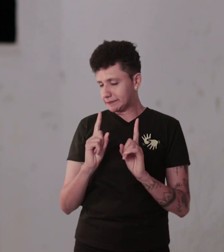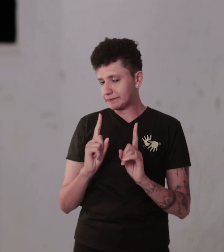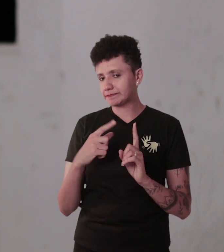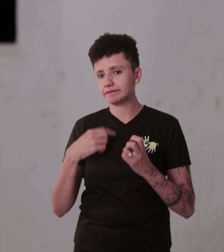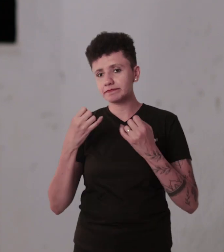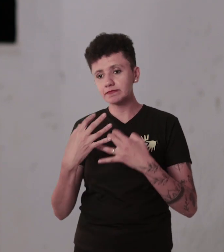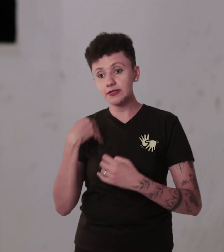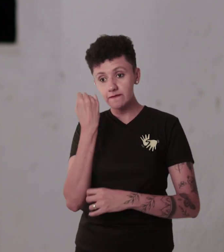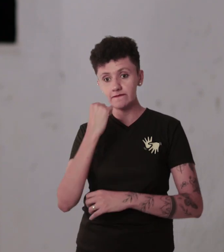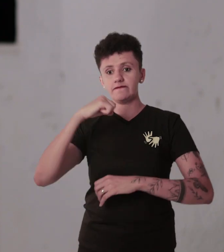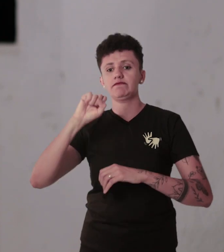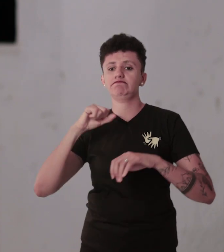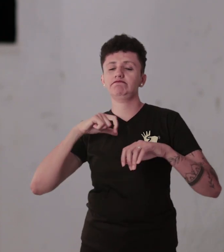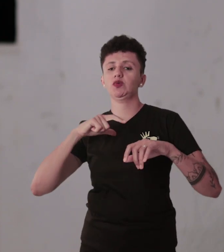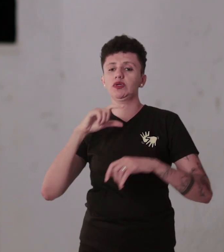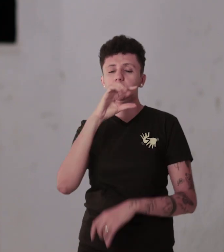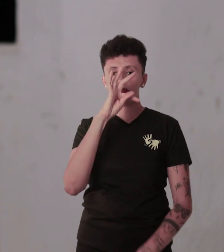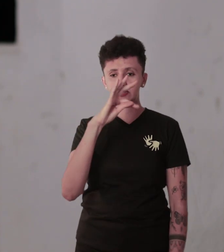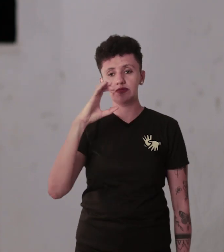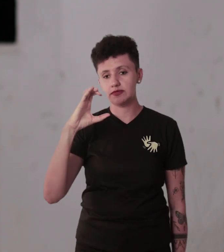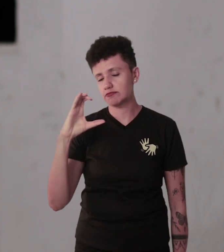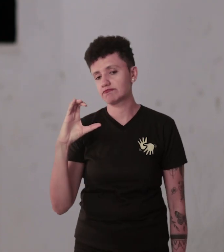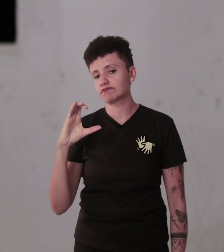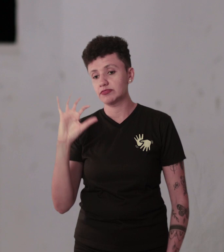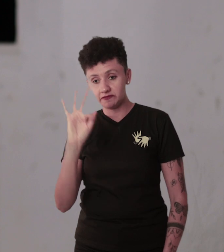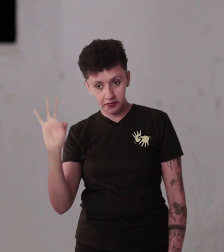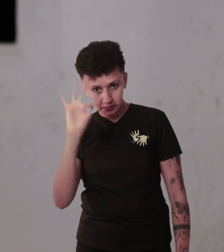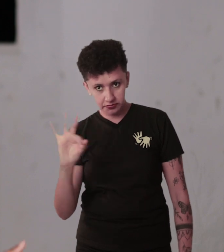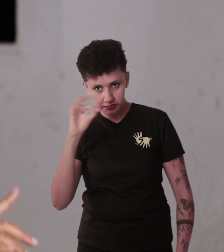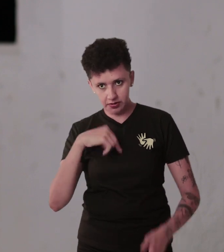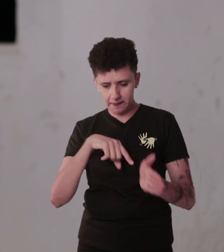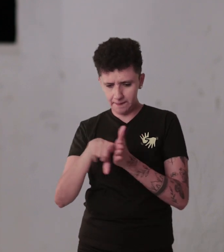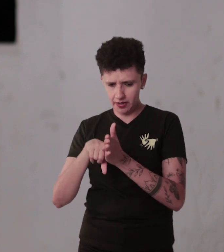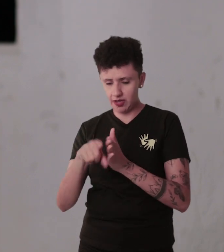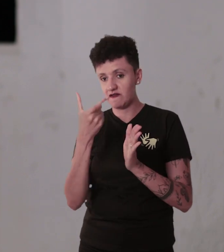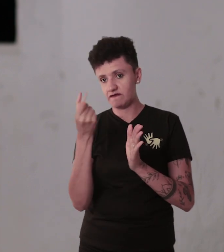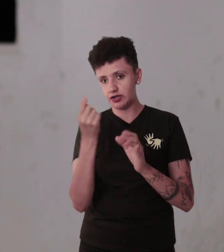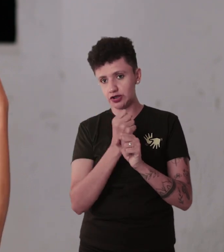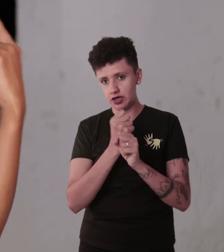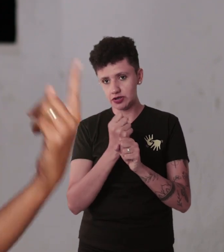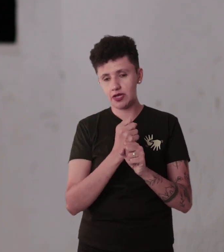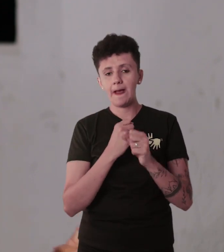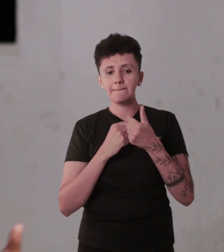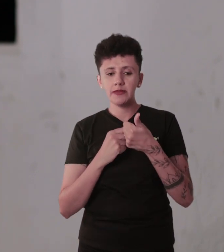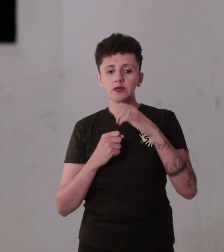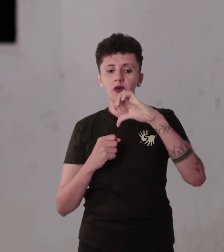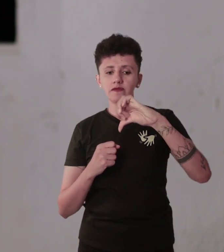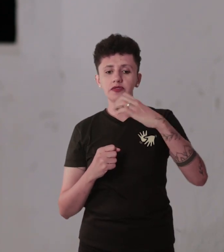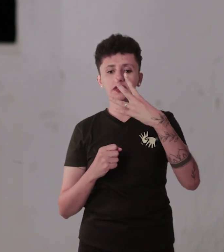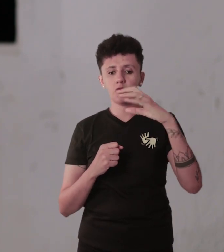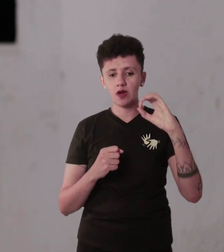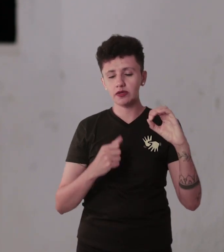eu defendi o meu trabalho acadêmico. Eu pesquisei 20 anos, eu pesquisei de 1940